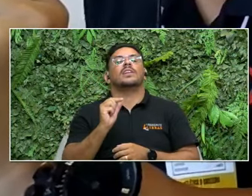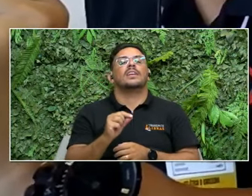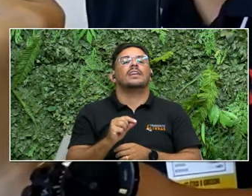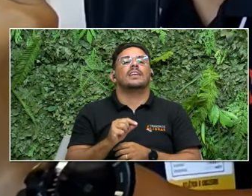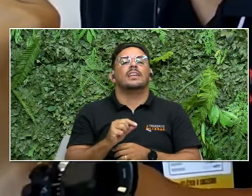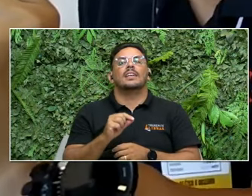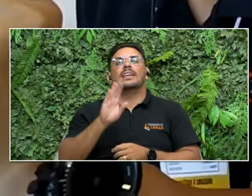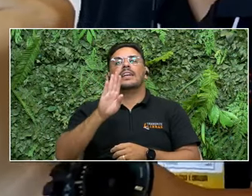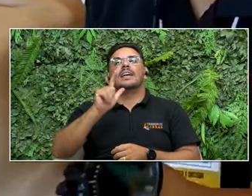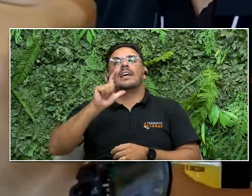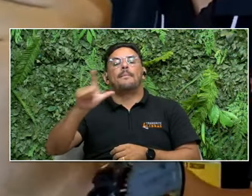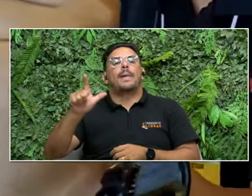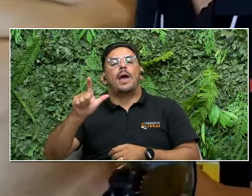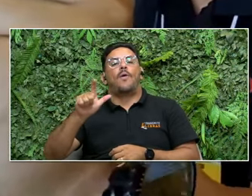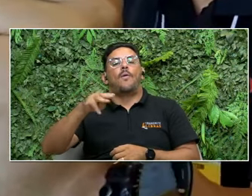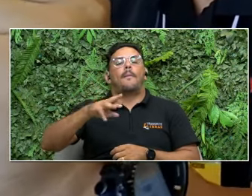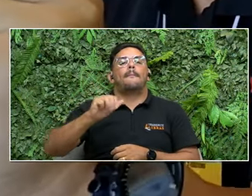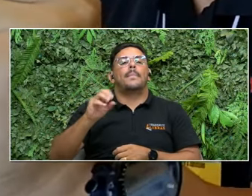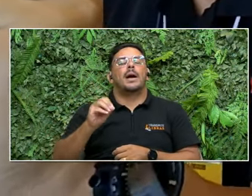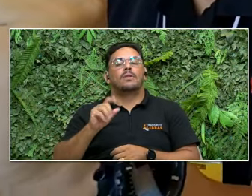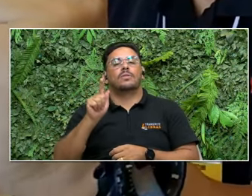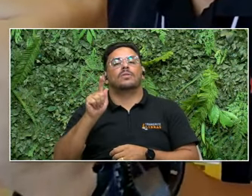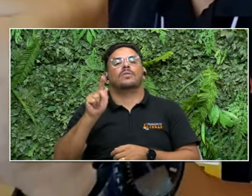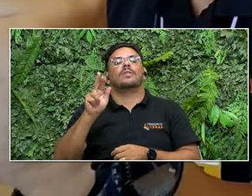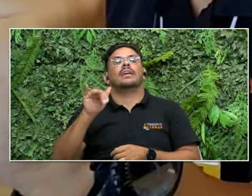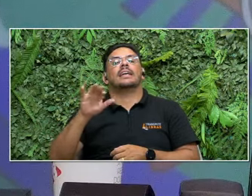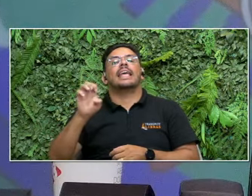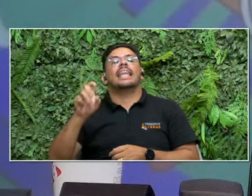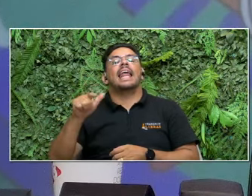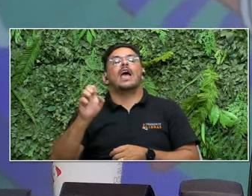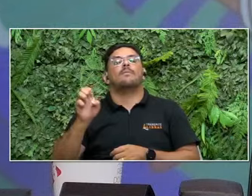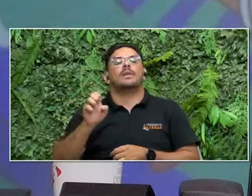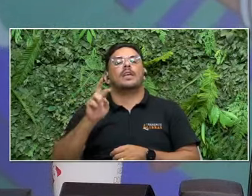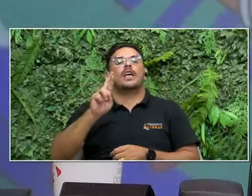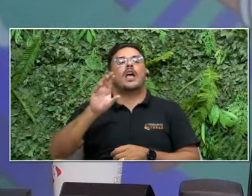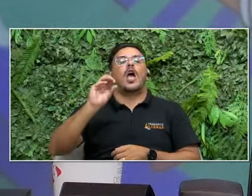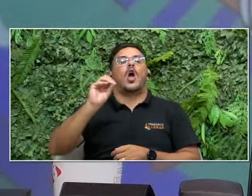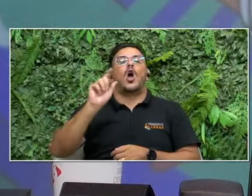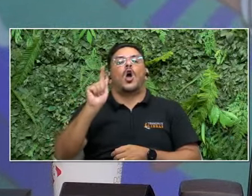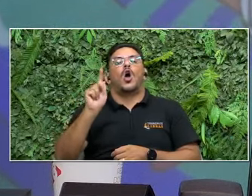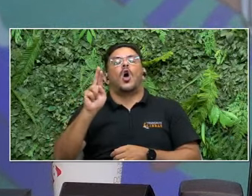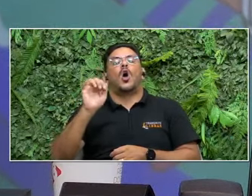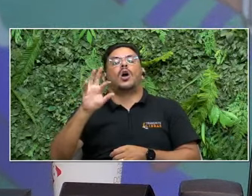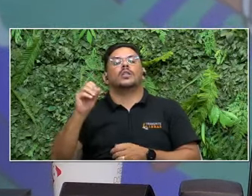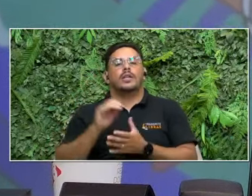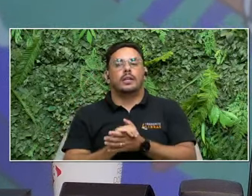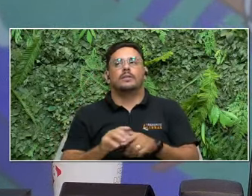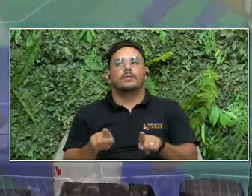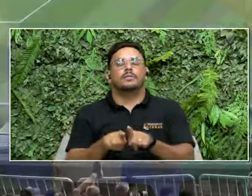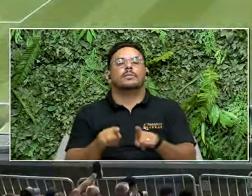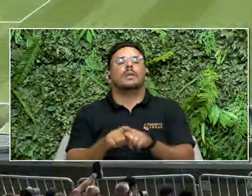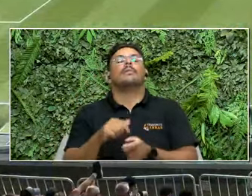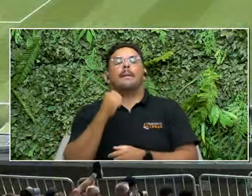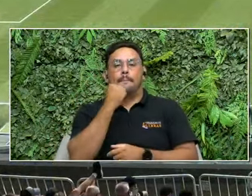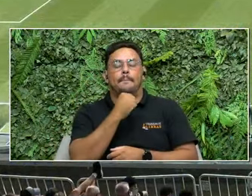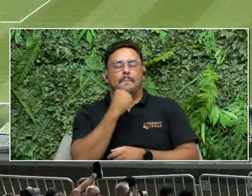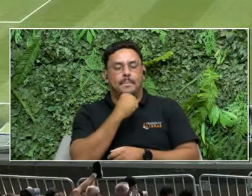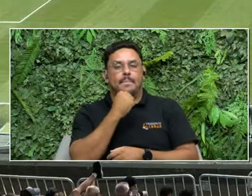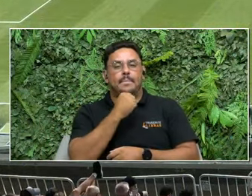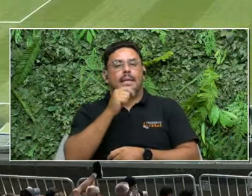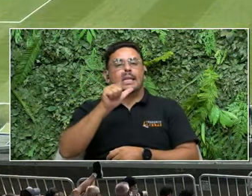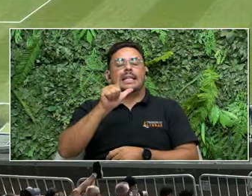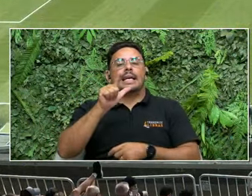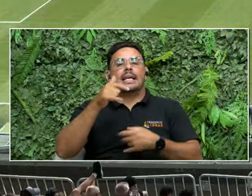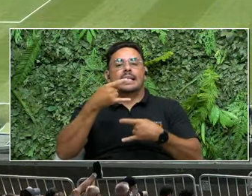batatinha do Band ch é hoje tem o jo O Guilherme o grande Rogerinho Batoré né E as meninas também da Live Hein Carol sim Babi